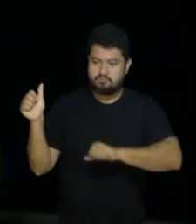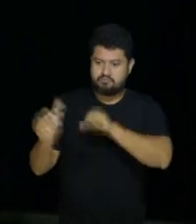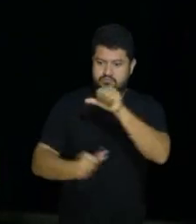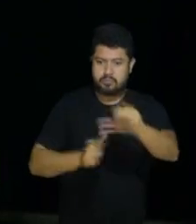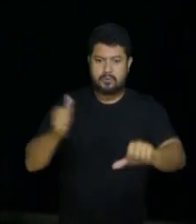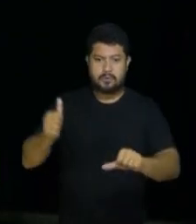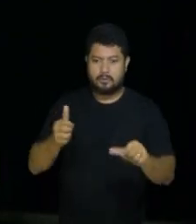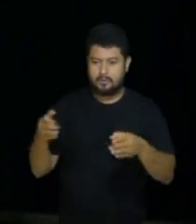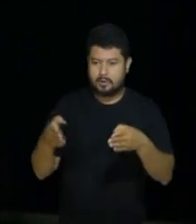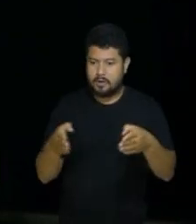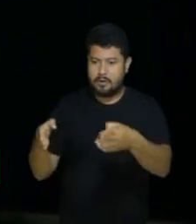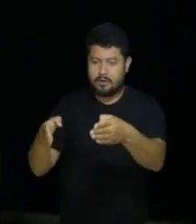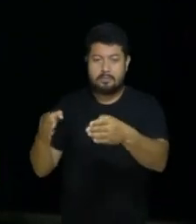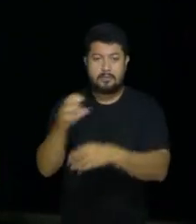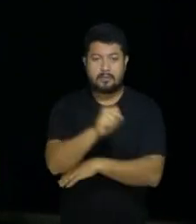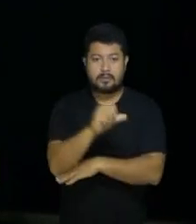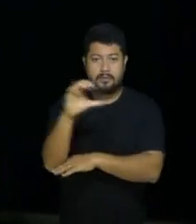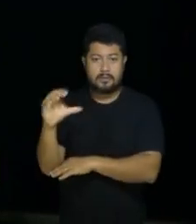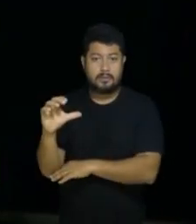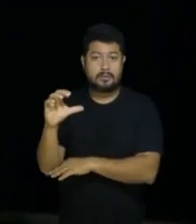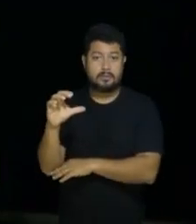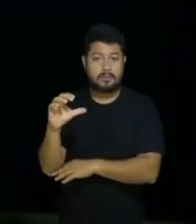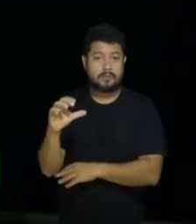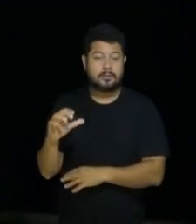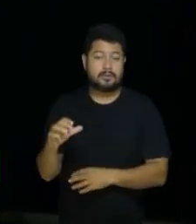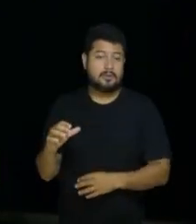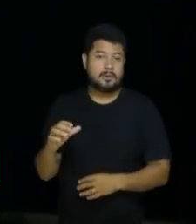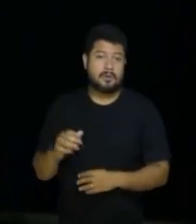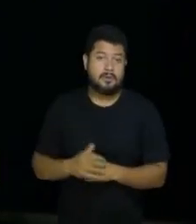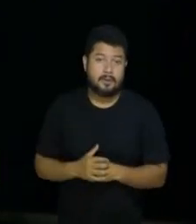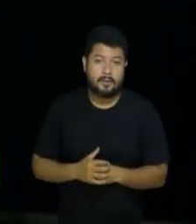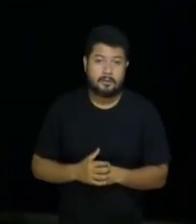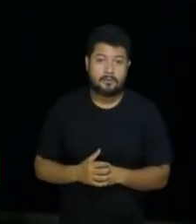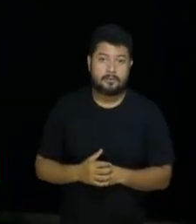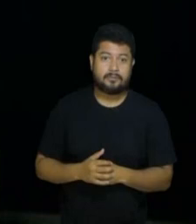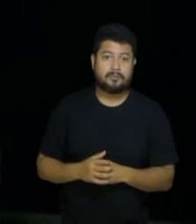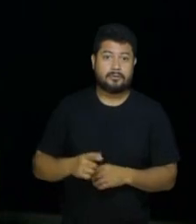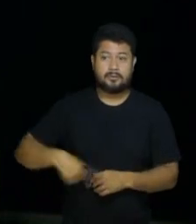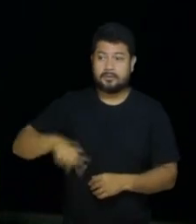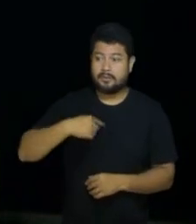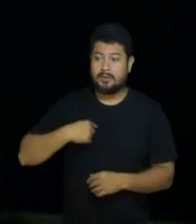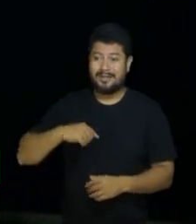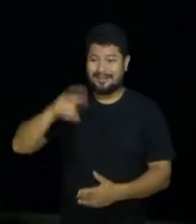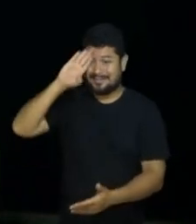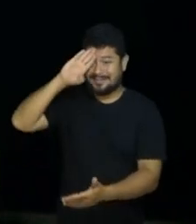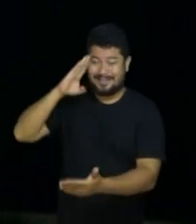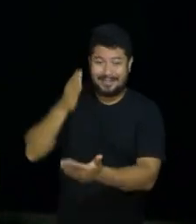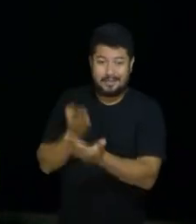fato, termos a convicção que não seremos mais assodados com casos